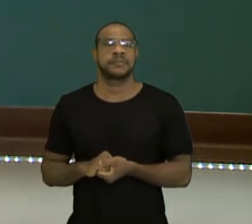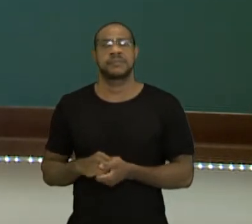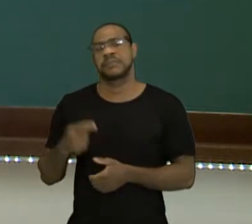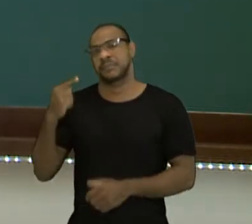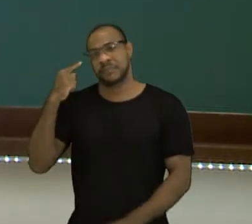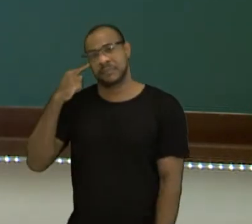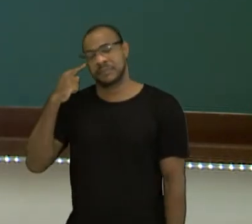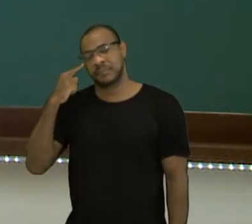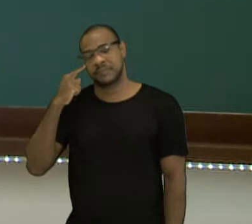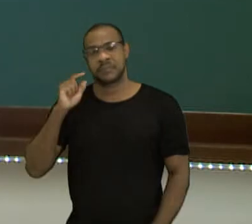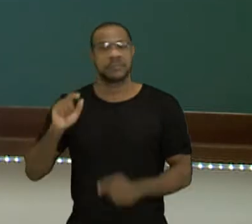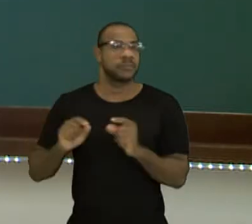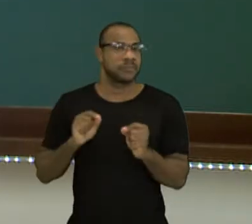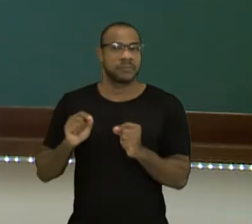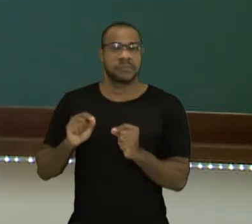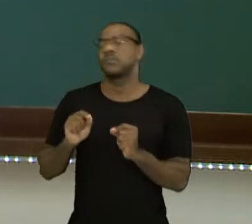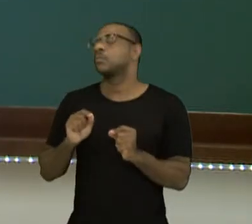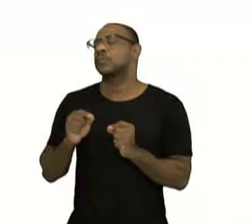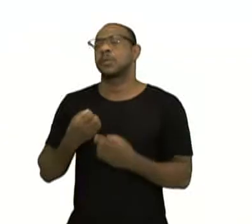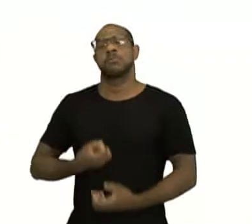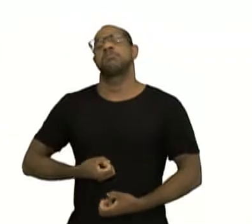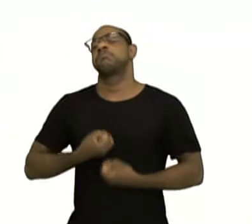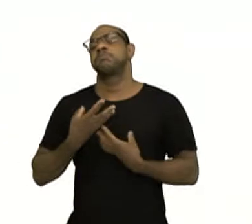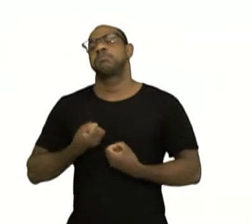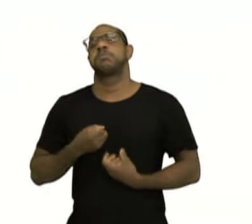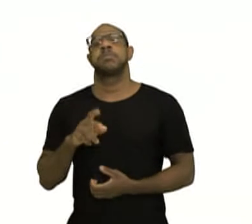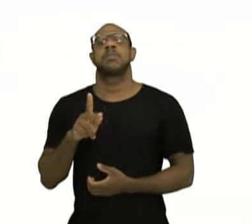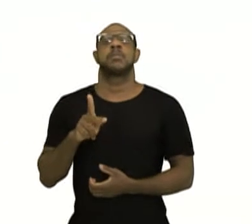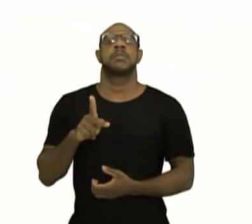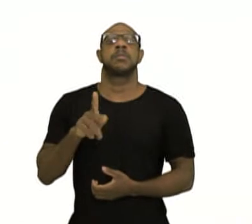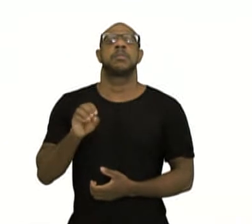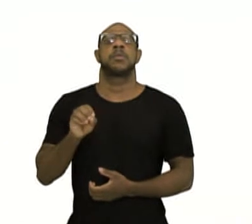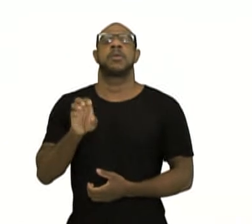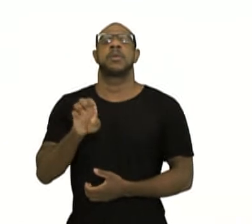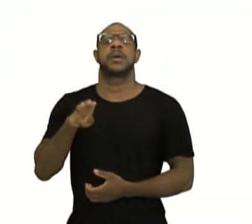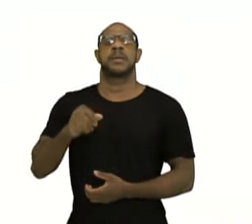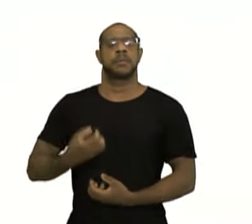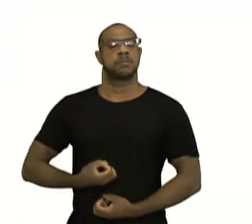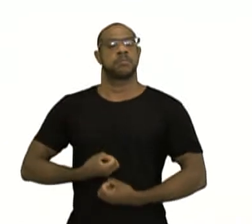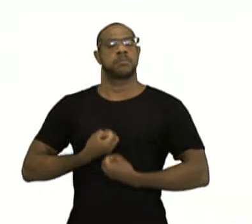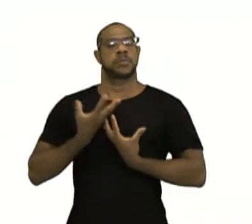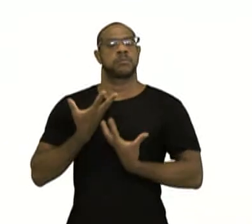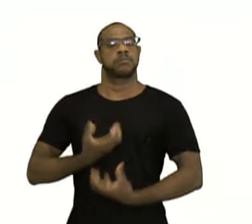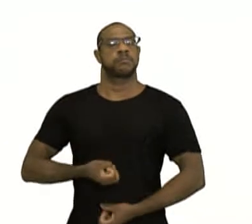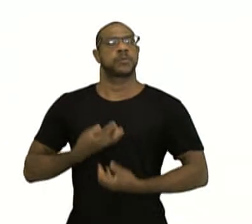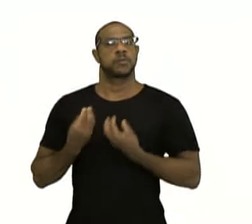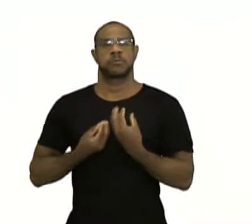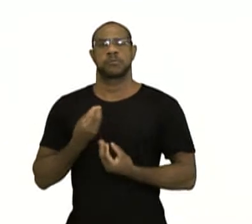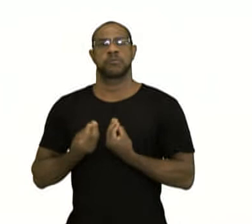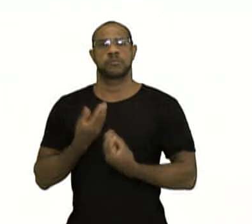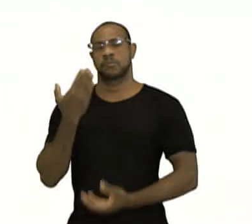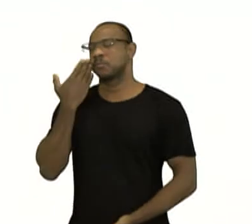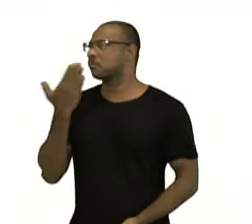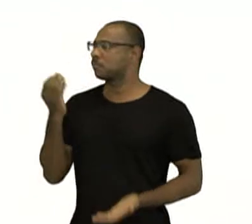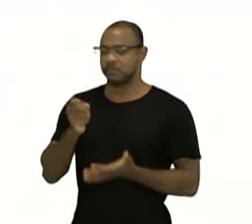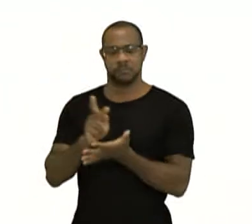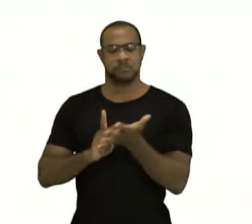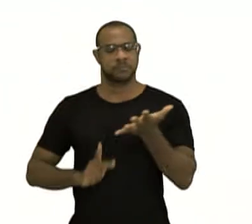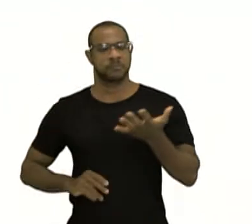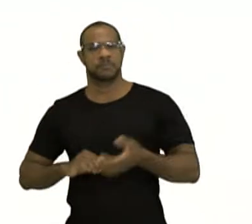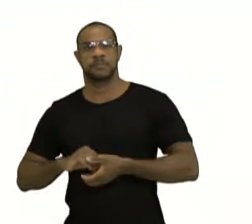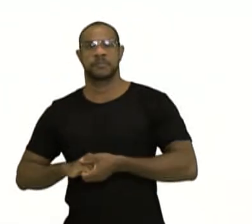Reflexionando, ¿qué se entiende por poema? Composición literaria que se concibe como expresión artística